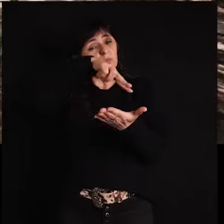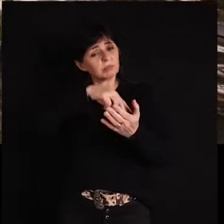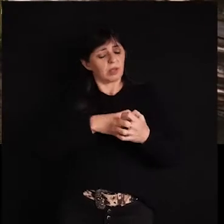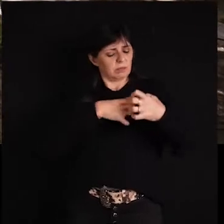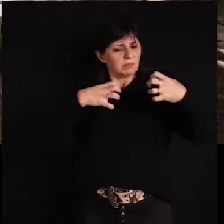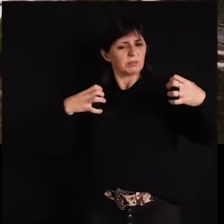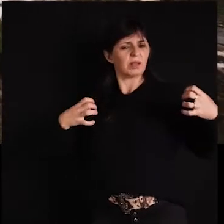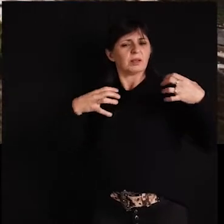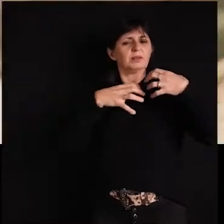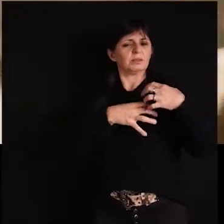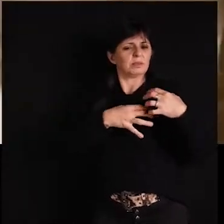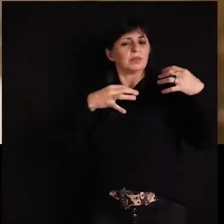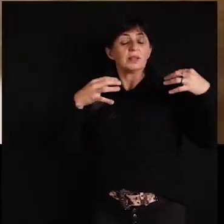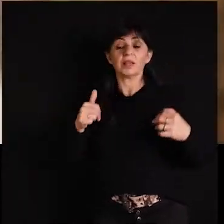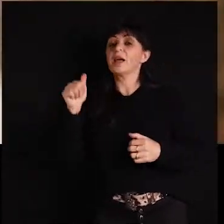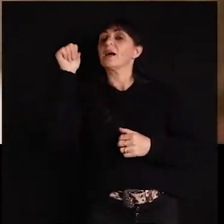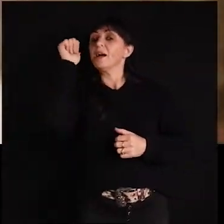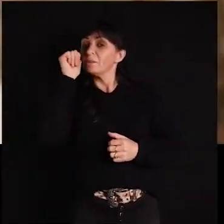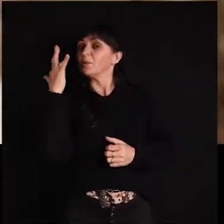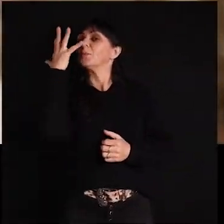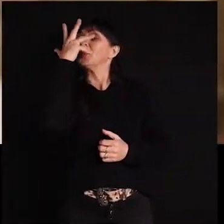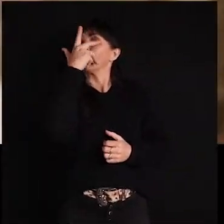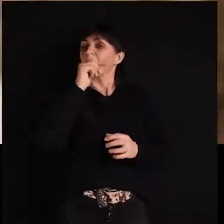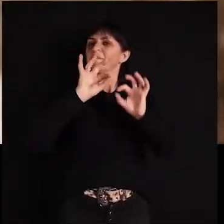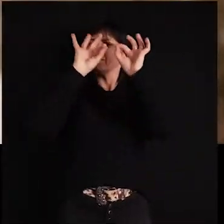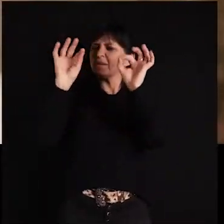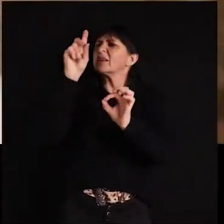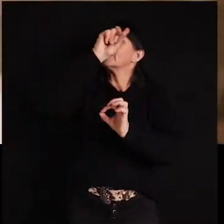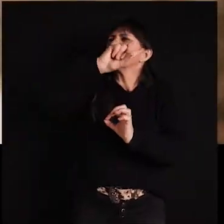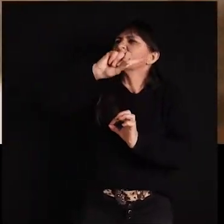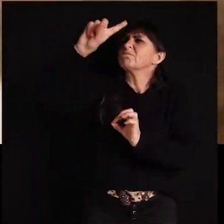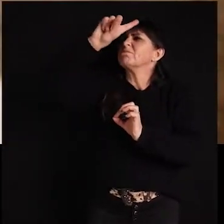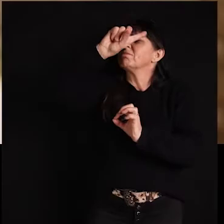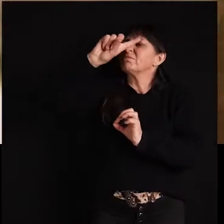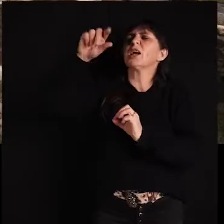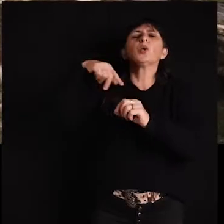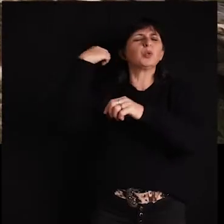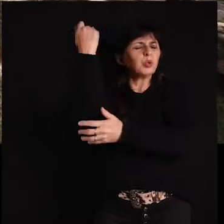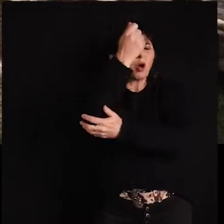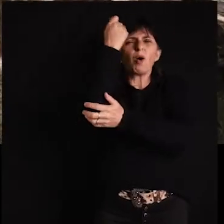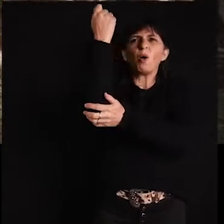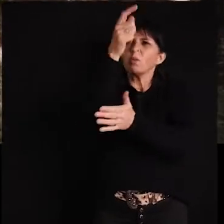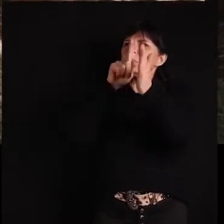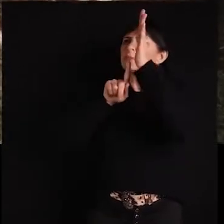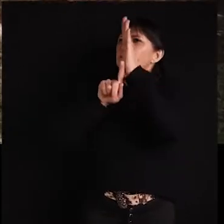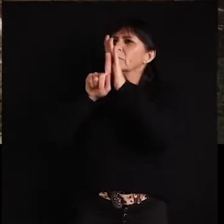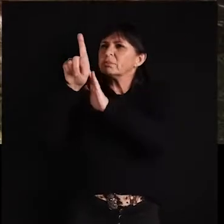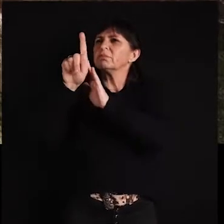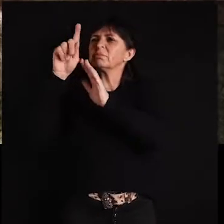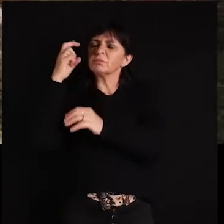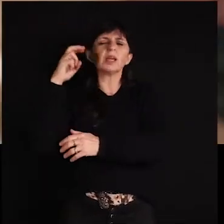Fandango, gaita e chinoca é um presente de Deus. O Rio Grande perguntou e